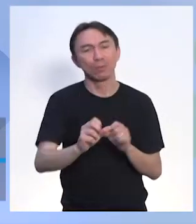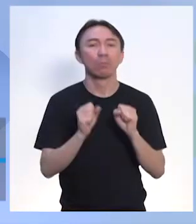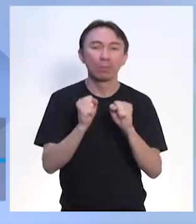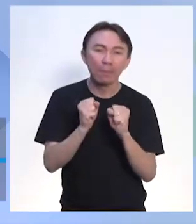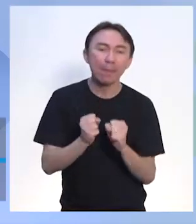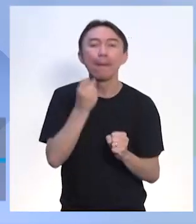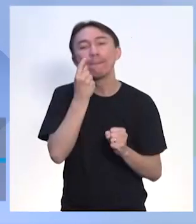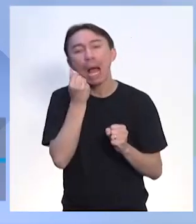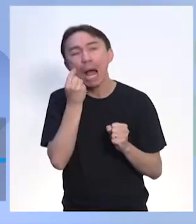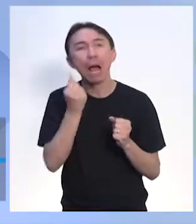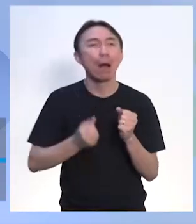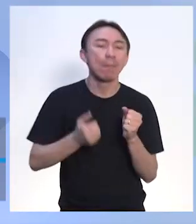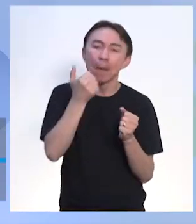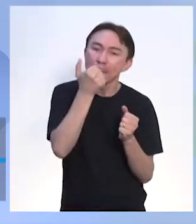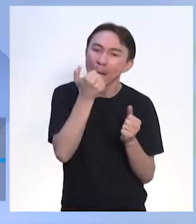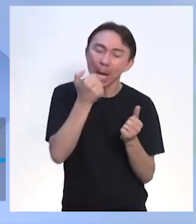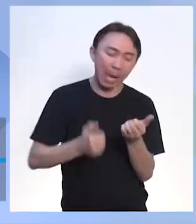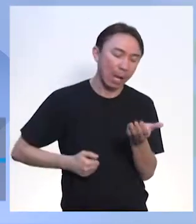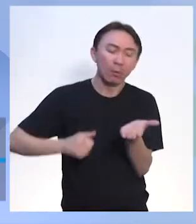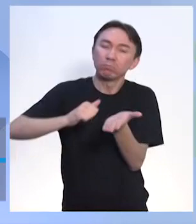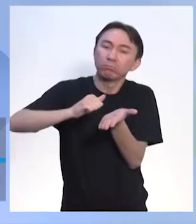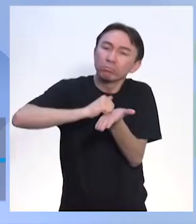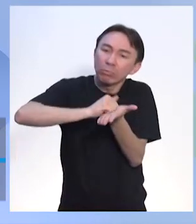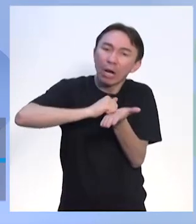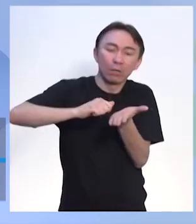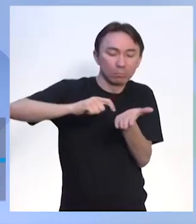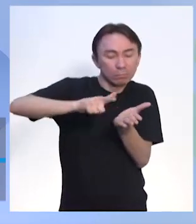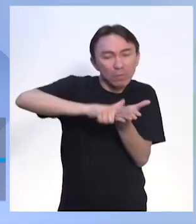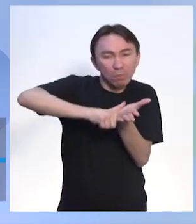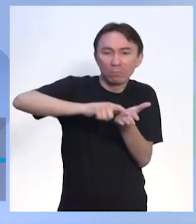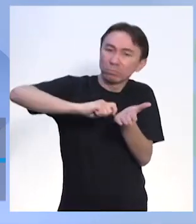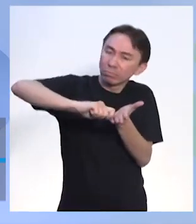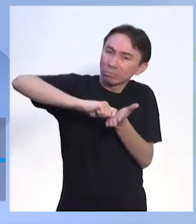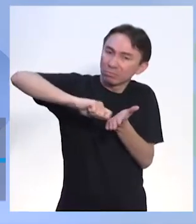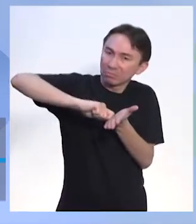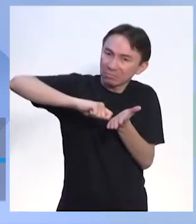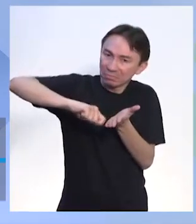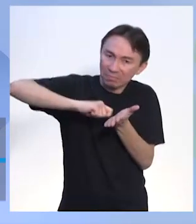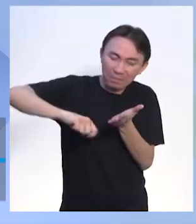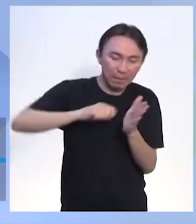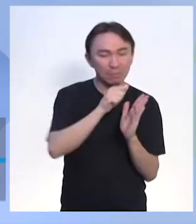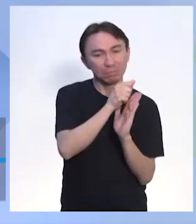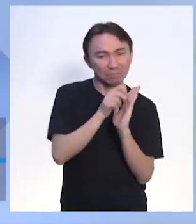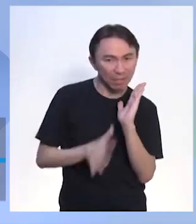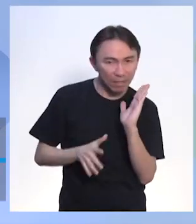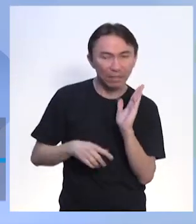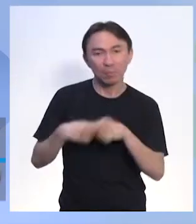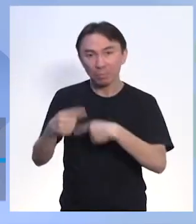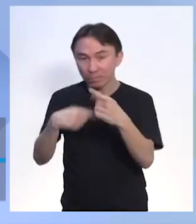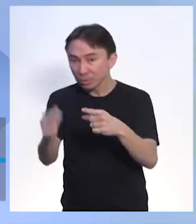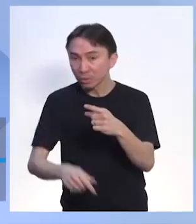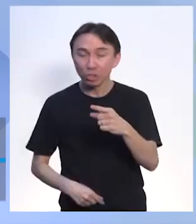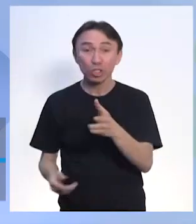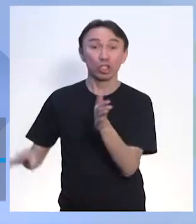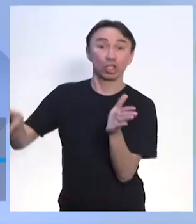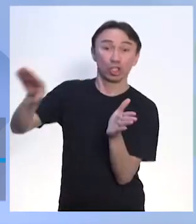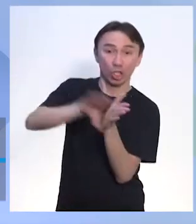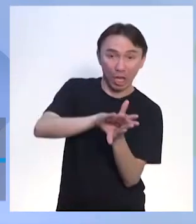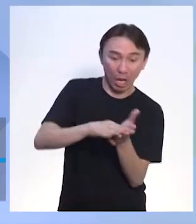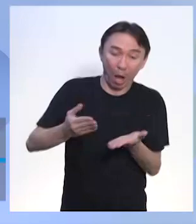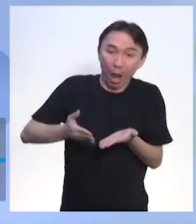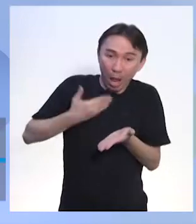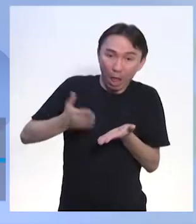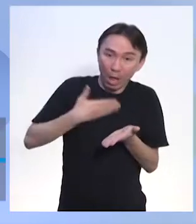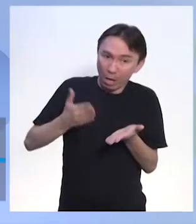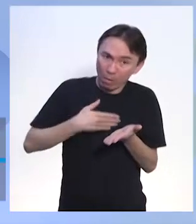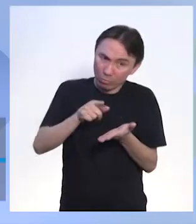aí, caderno, faz lá suas anotações e assim que chegar o material para você você transcreve lá para o material. Mas nós vamos continuar